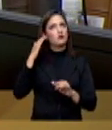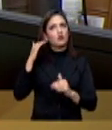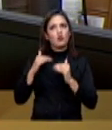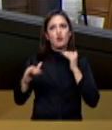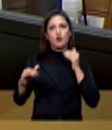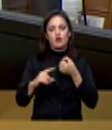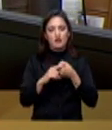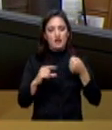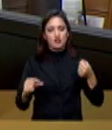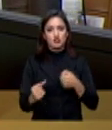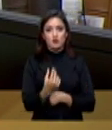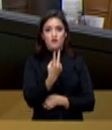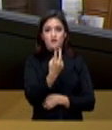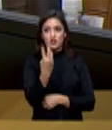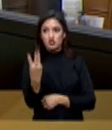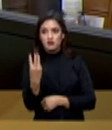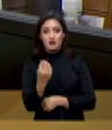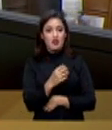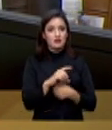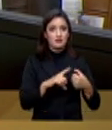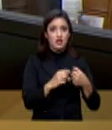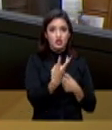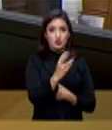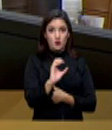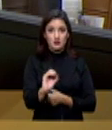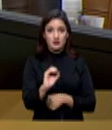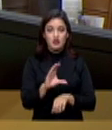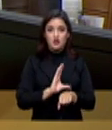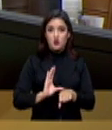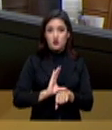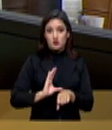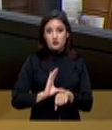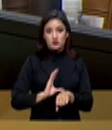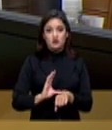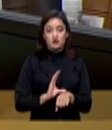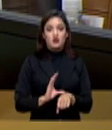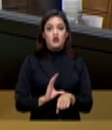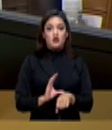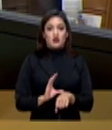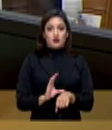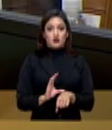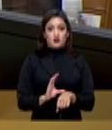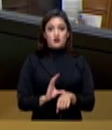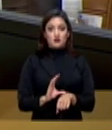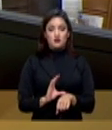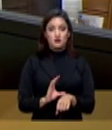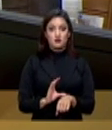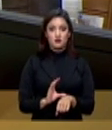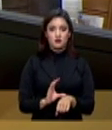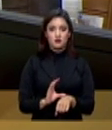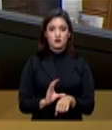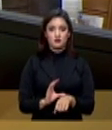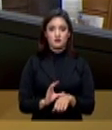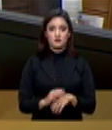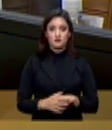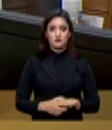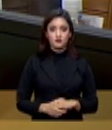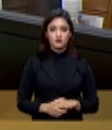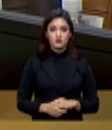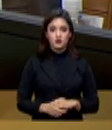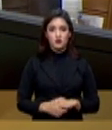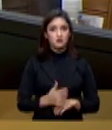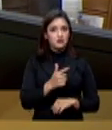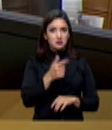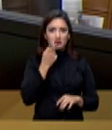nos artigos 23 e 30 da Constituição ideia segundo a qual a